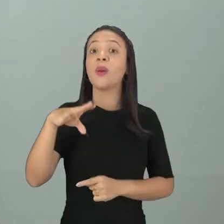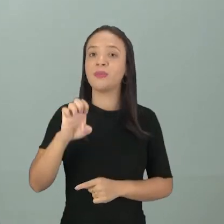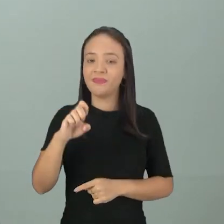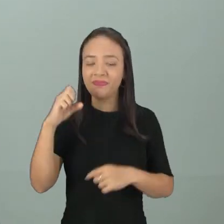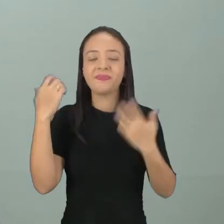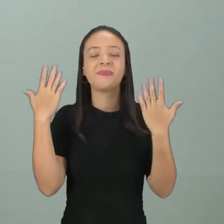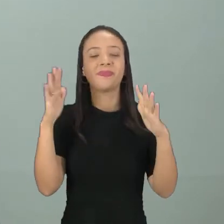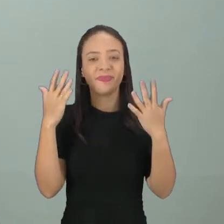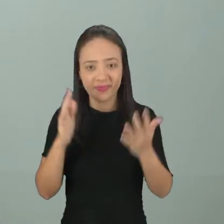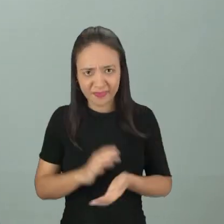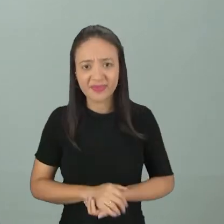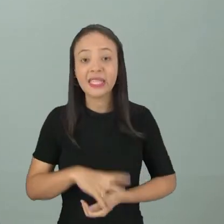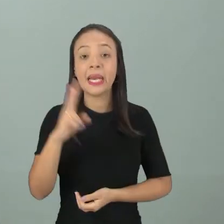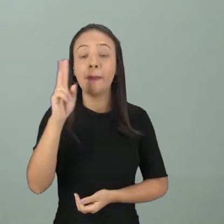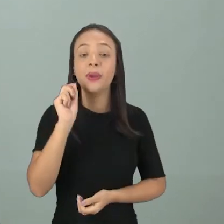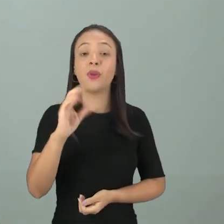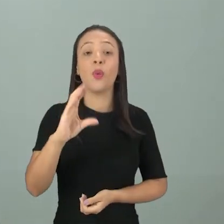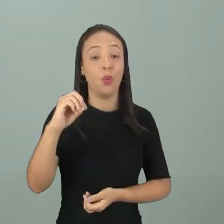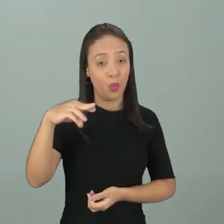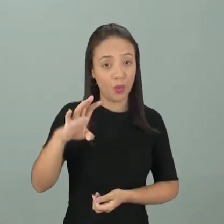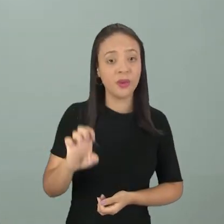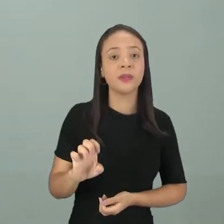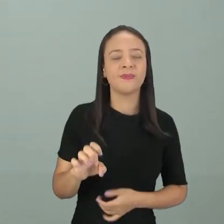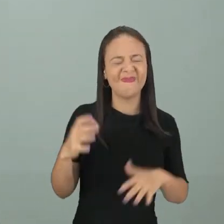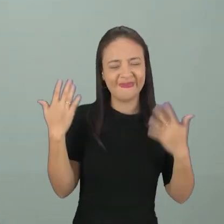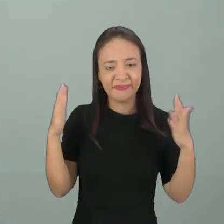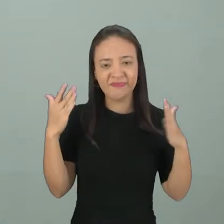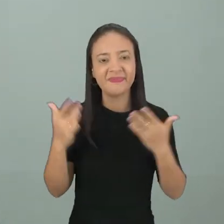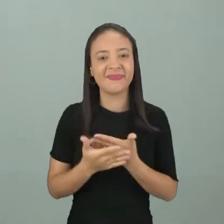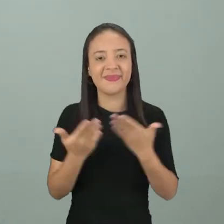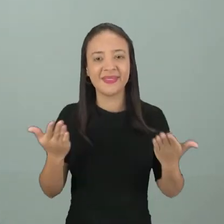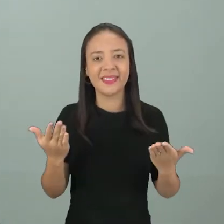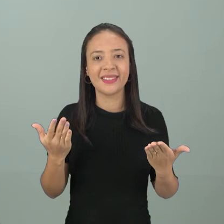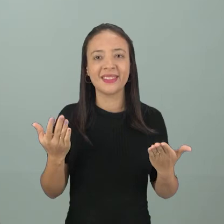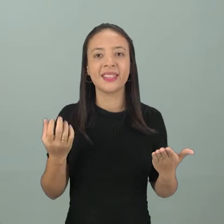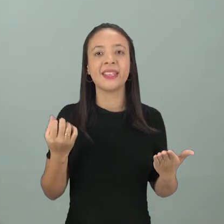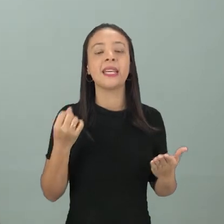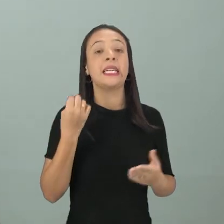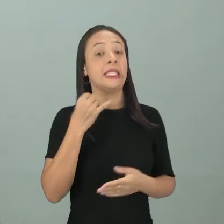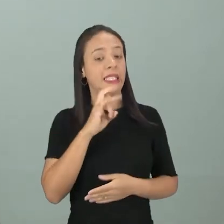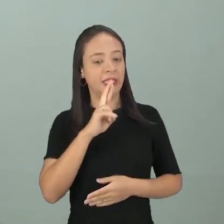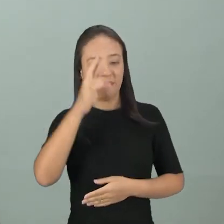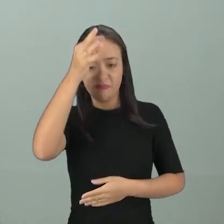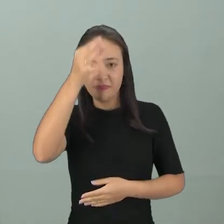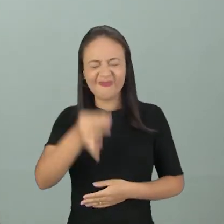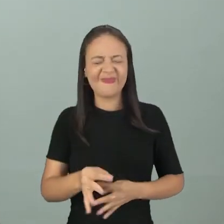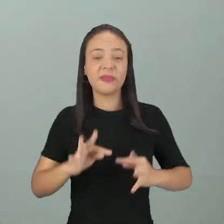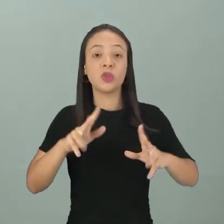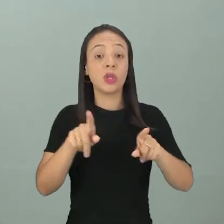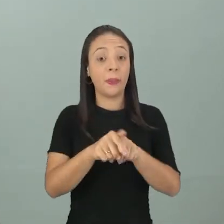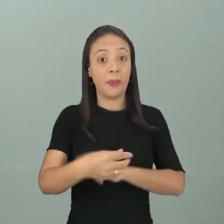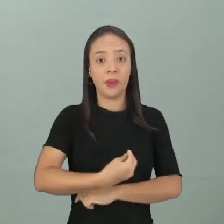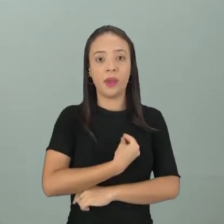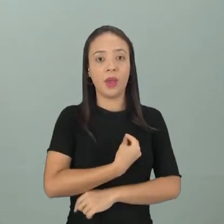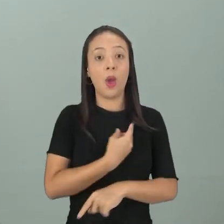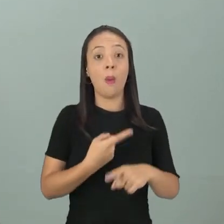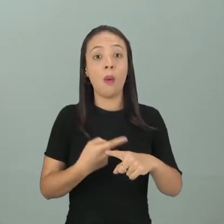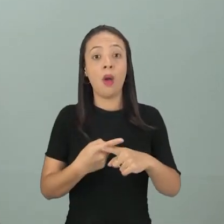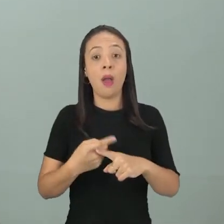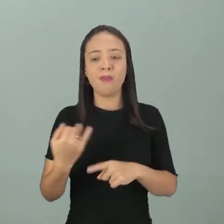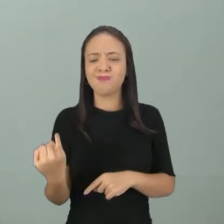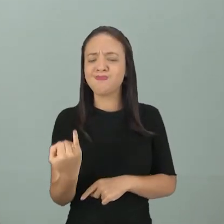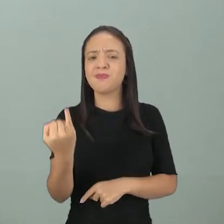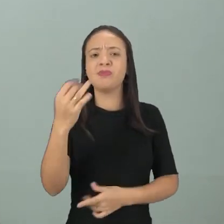à lembrança do sólido geométrico cone. Parabéns aí para quem está acertando e participando, porque o mais importante